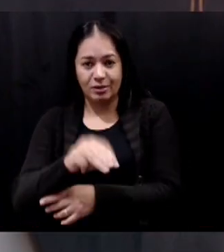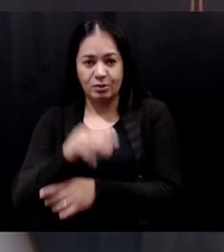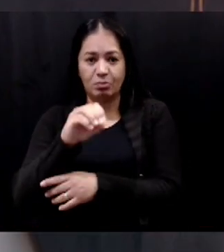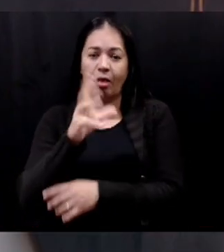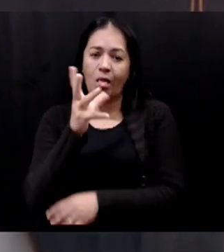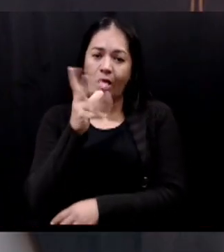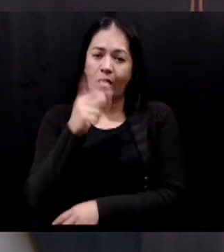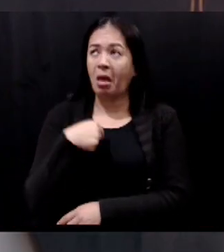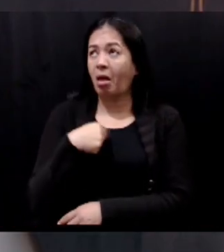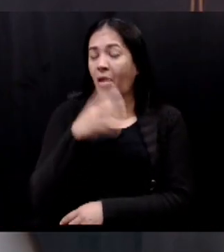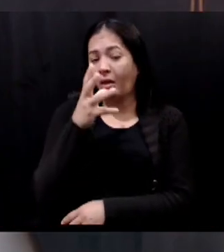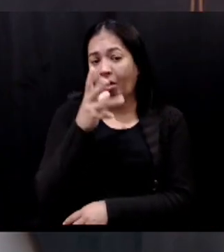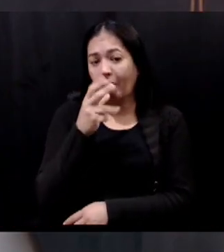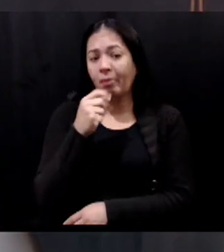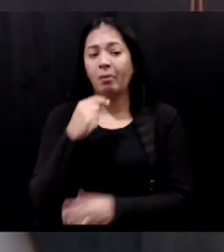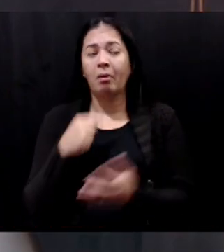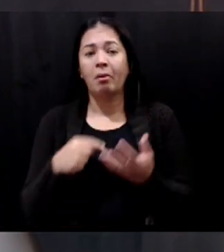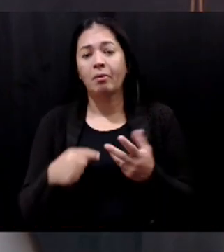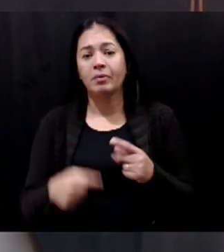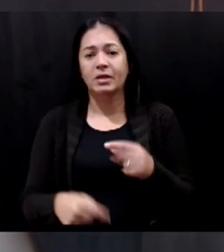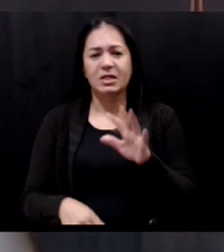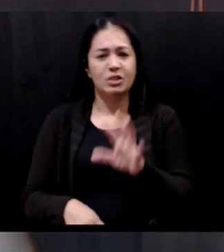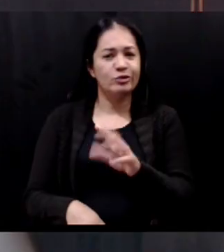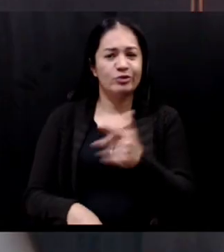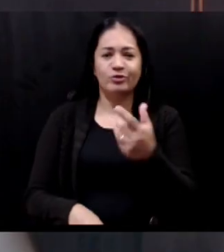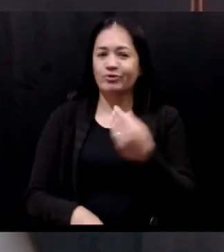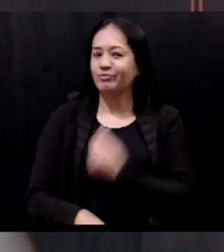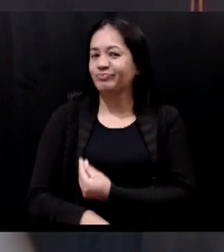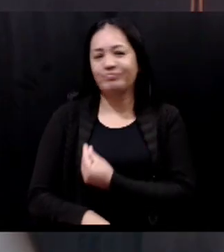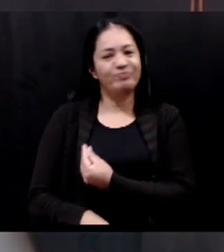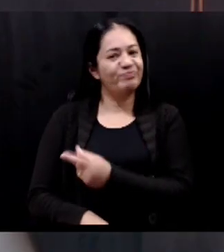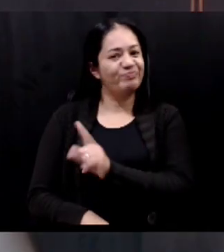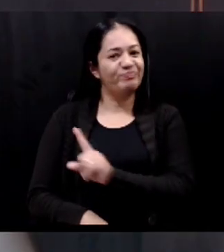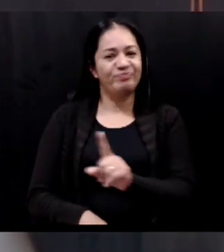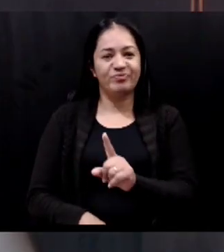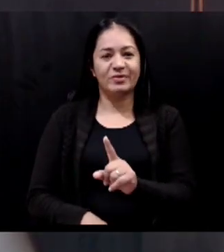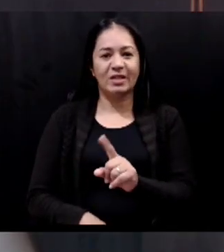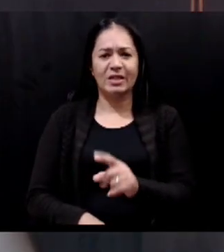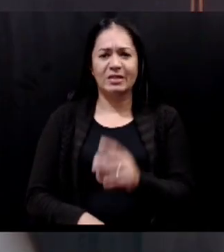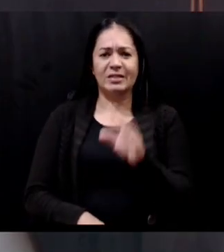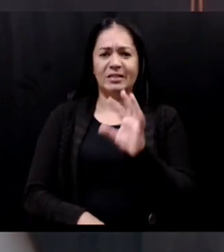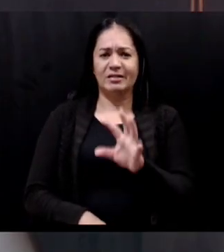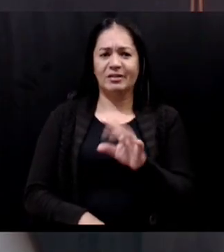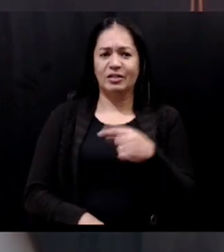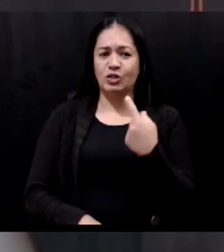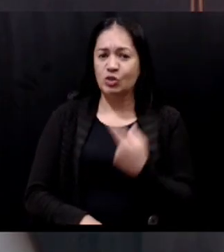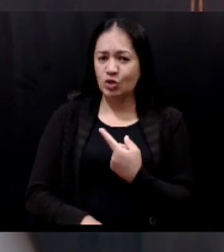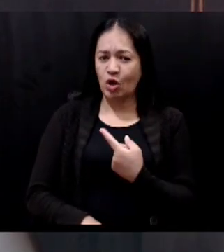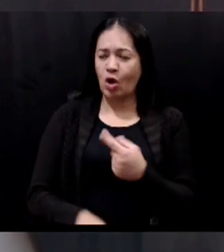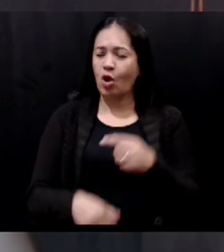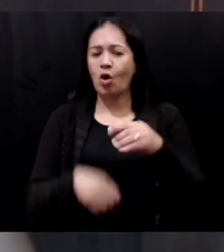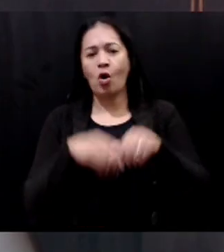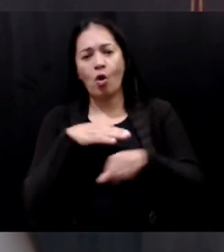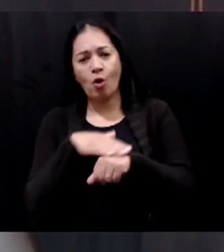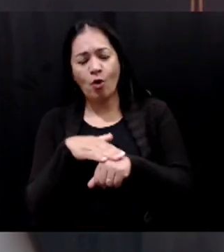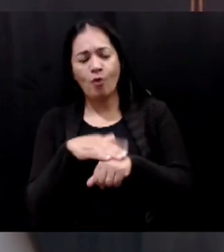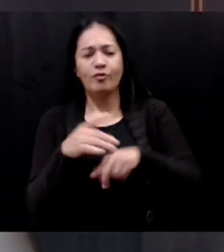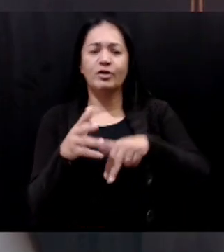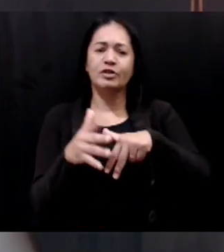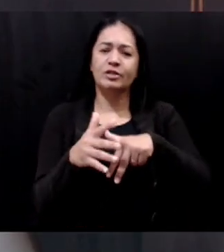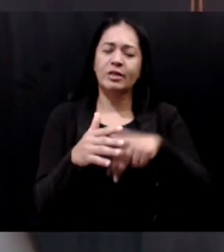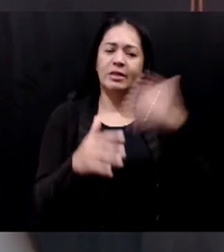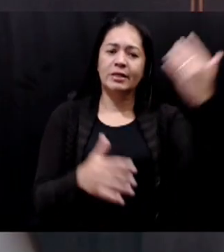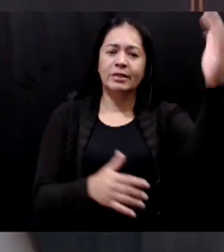mais lento. Quando a gente escuta esse tipo de afirmação e a gente vai conversar com esse paciente, entender como são os